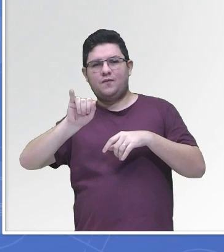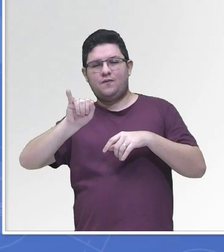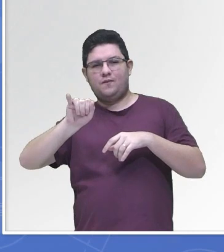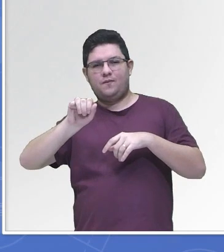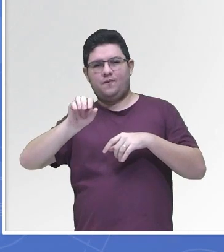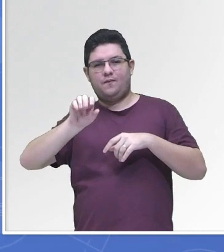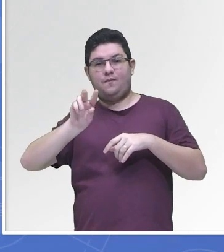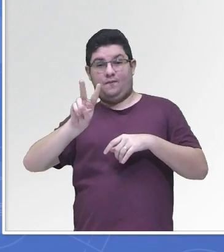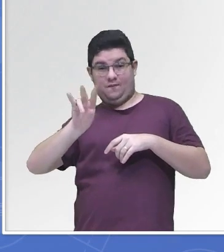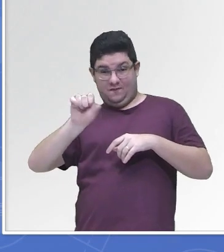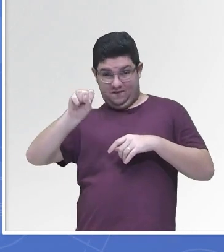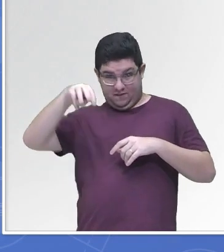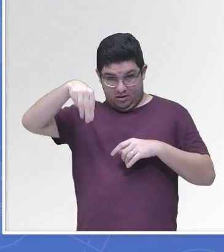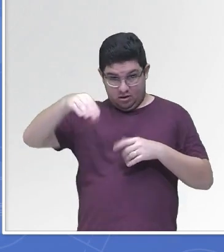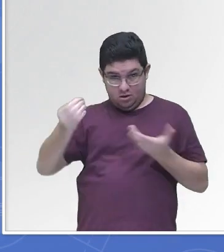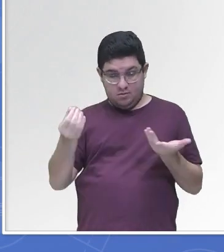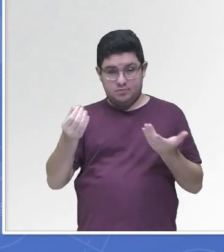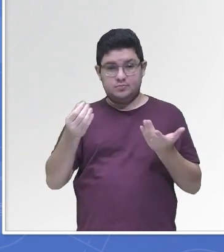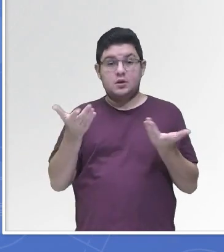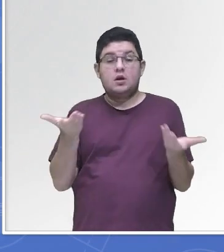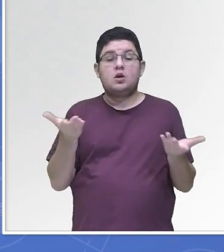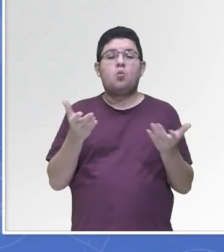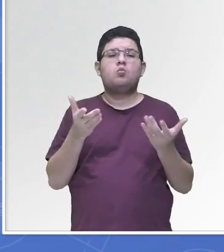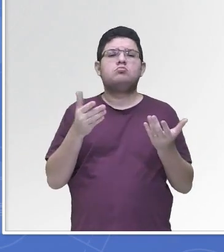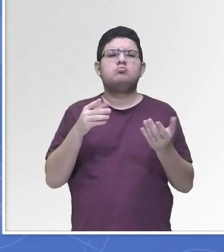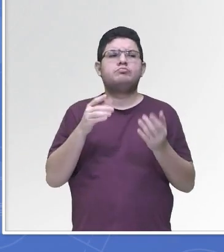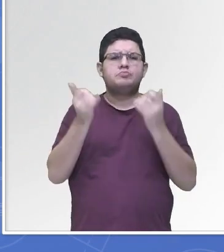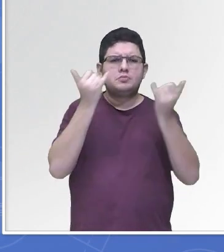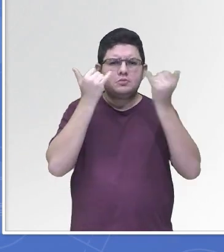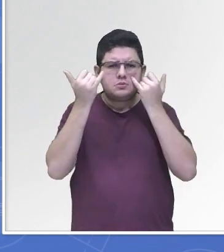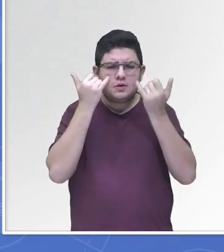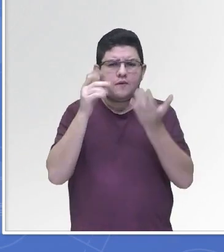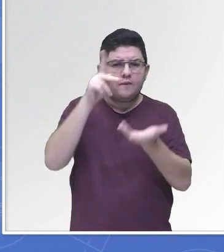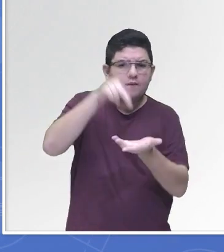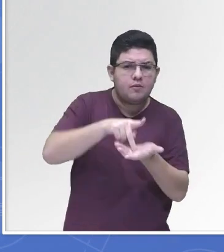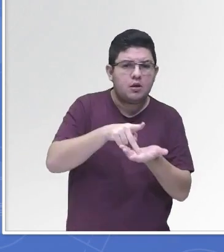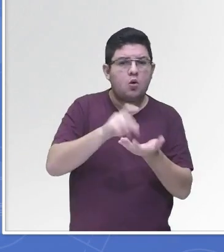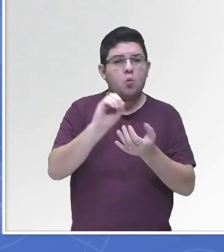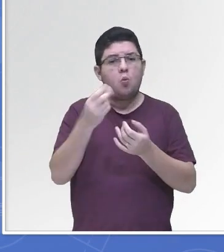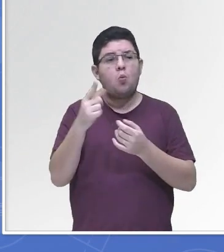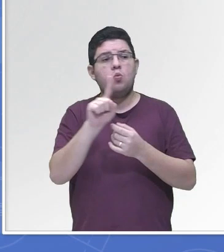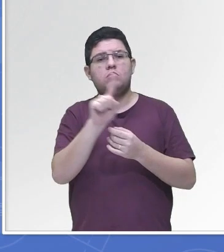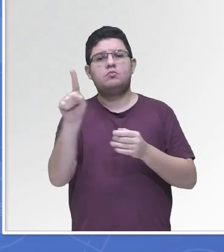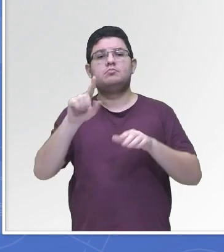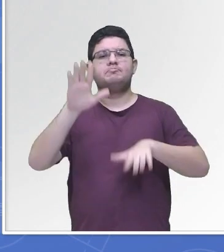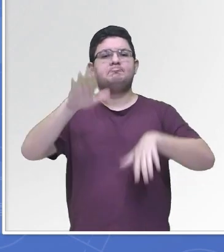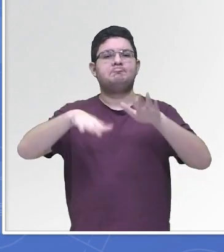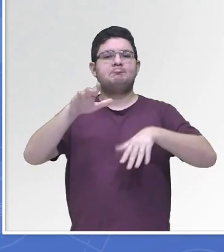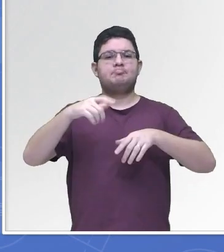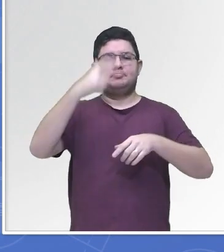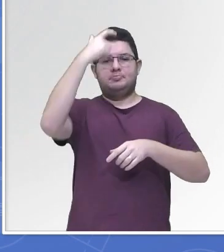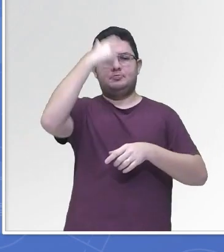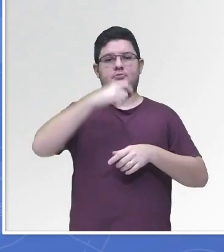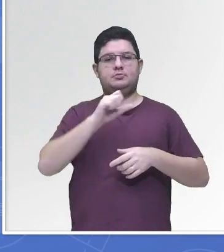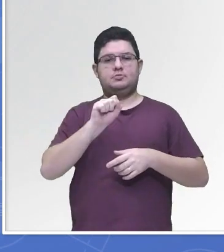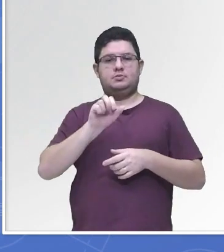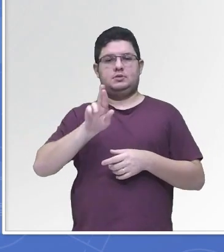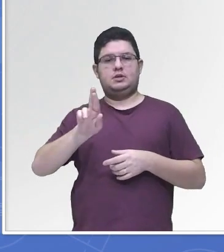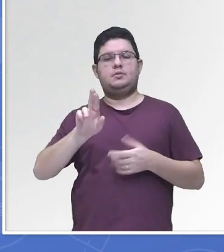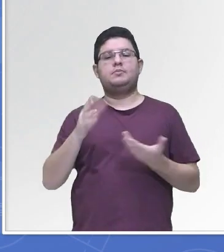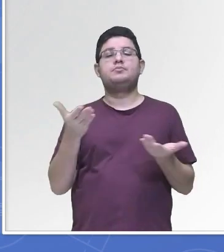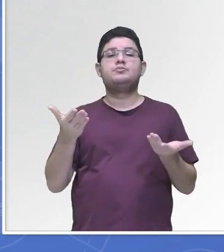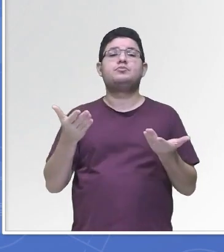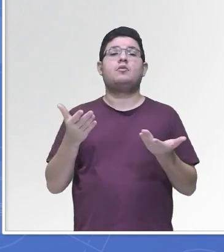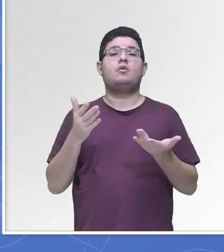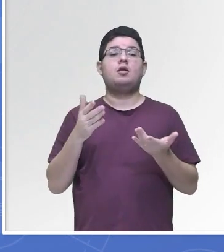quiser que ela seja verdade. Olha o cuidado que eu tenho que ter em relação a isso daí. Por isso, a importância de